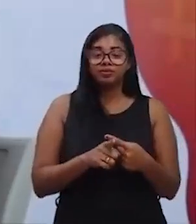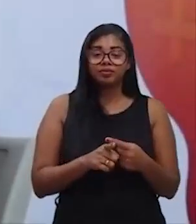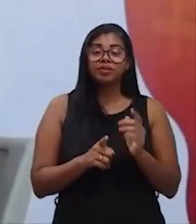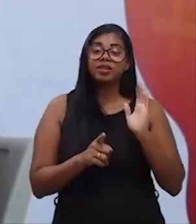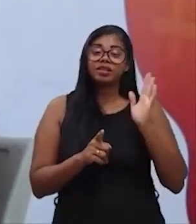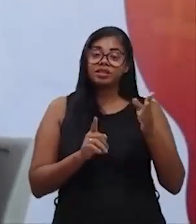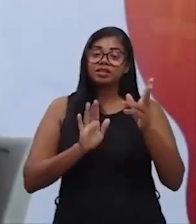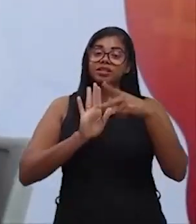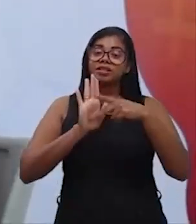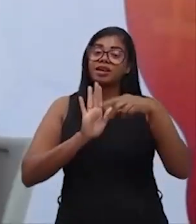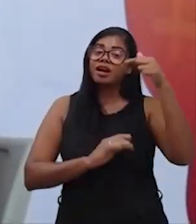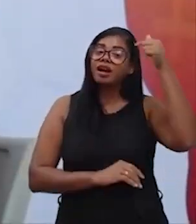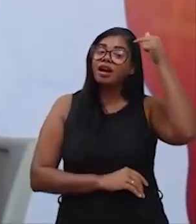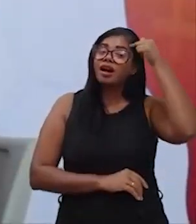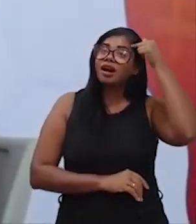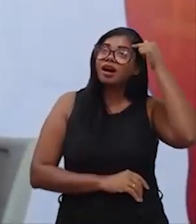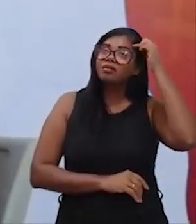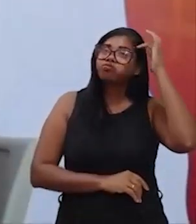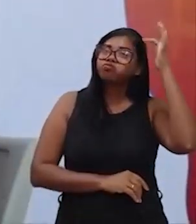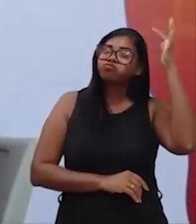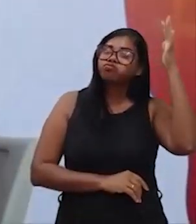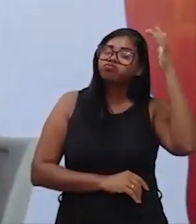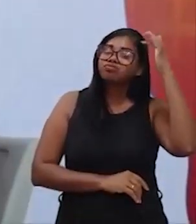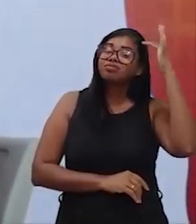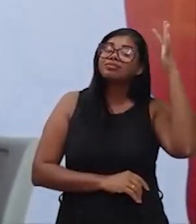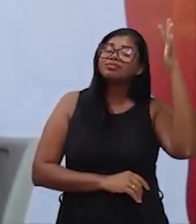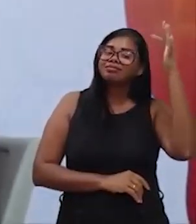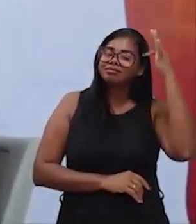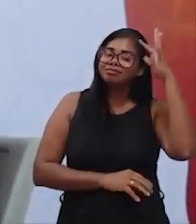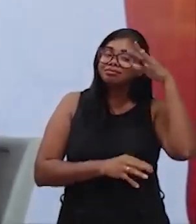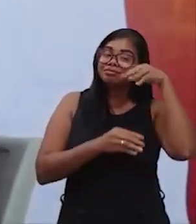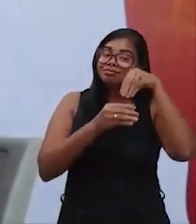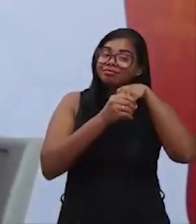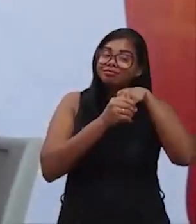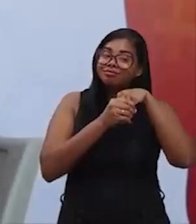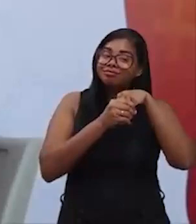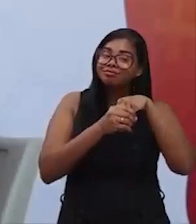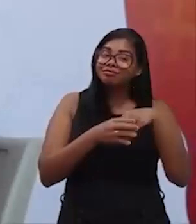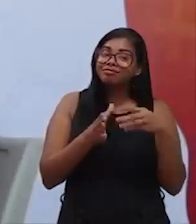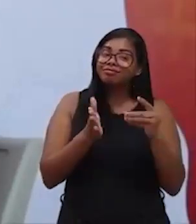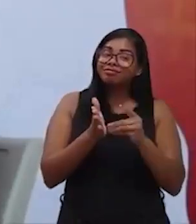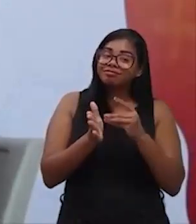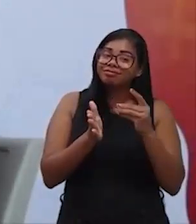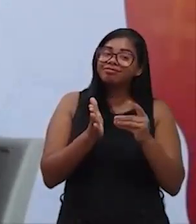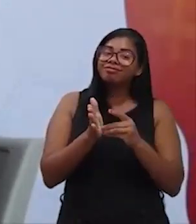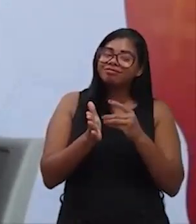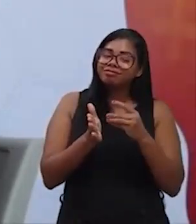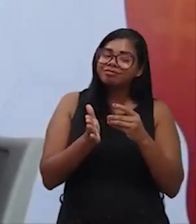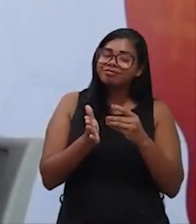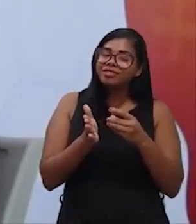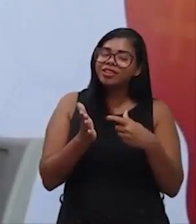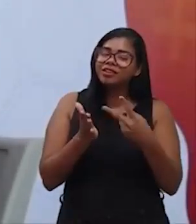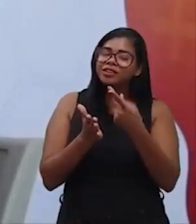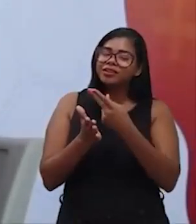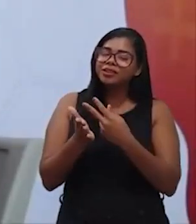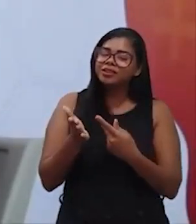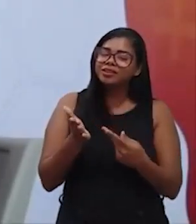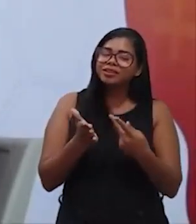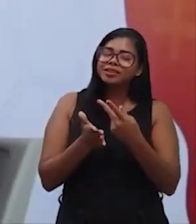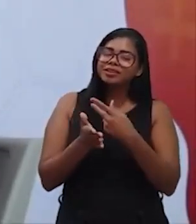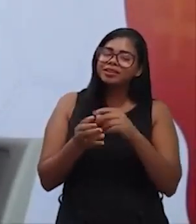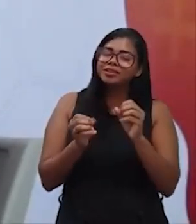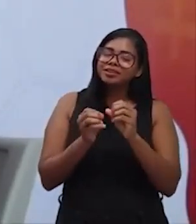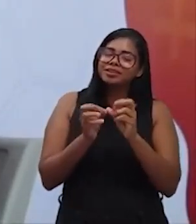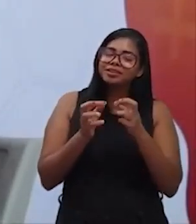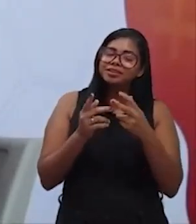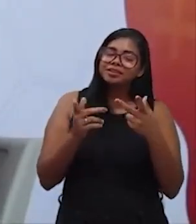com o projeto, você está pensando nele, aquilo está tão internalizado que você vai fazendo algumas coisas. É como,